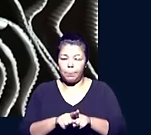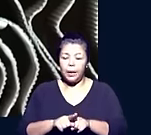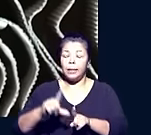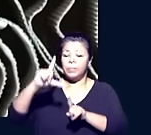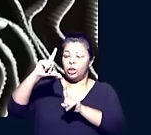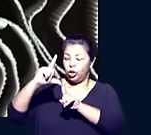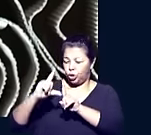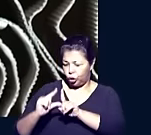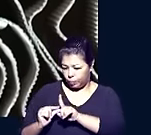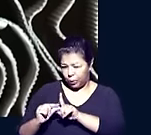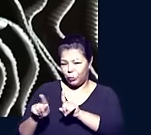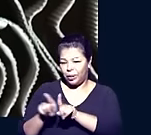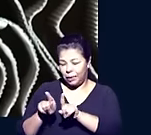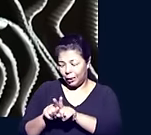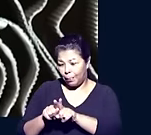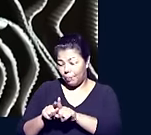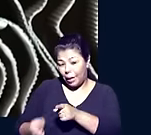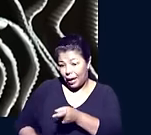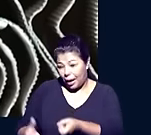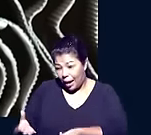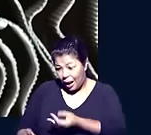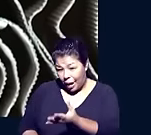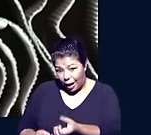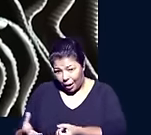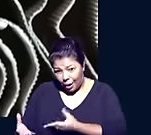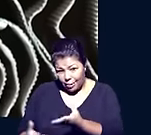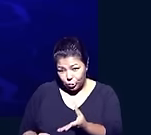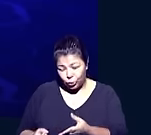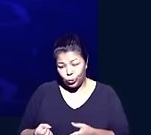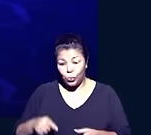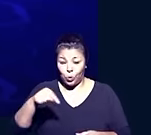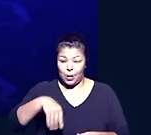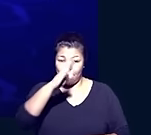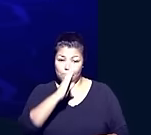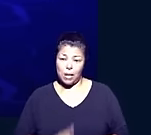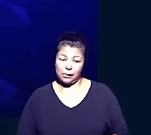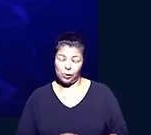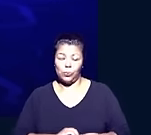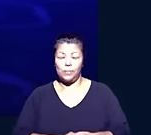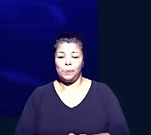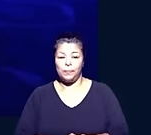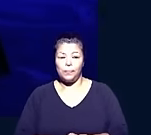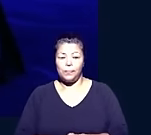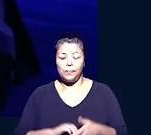conter o crescimento da despesa pública no Brasil eu